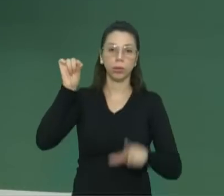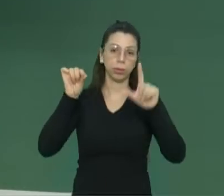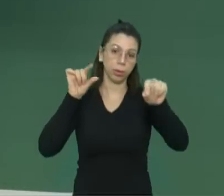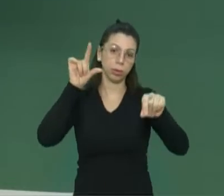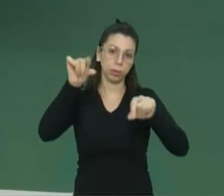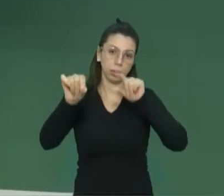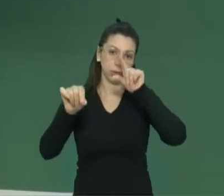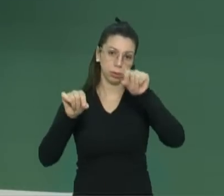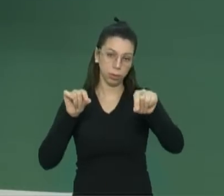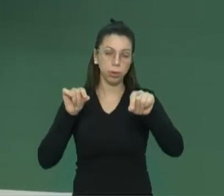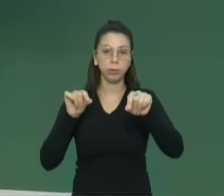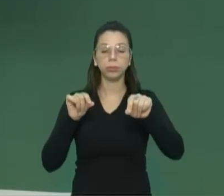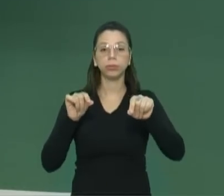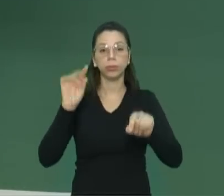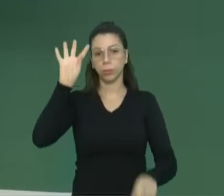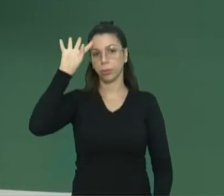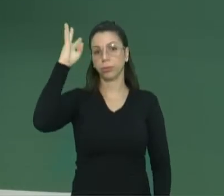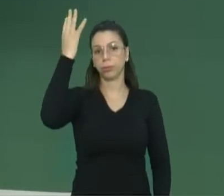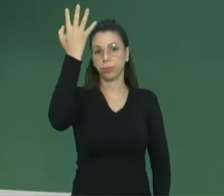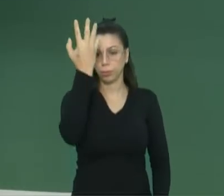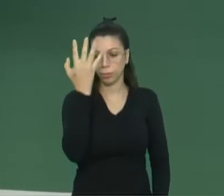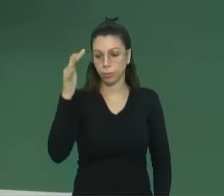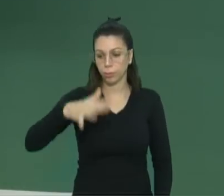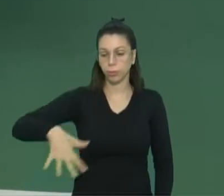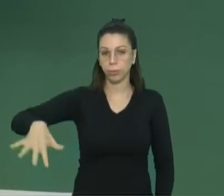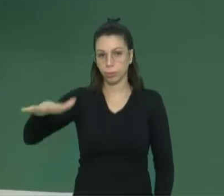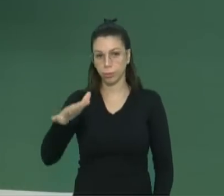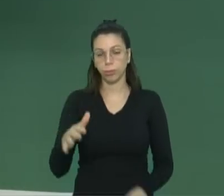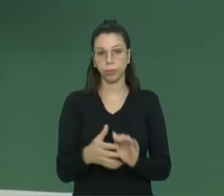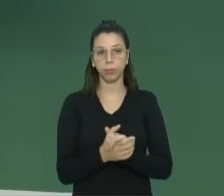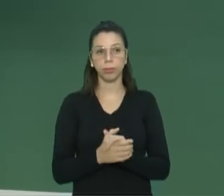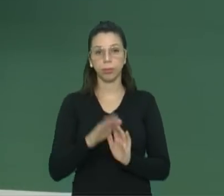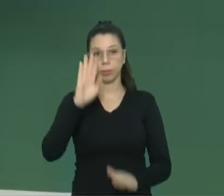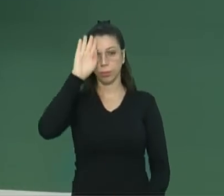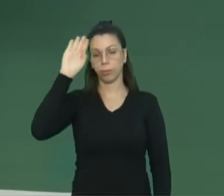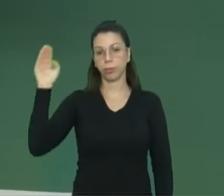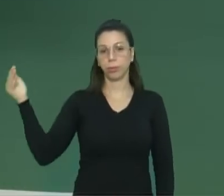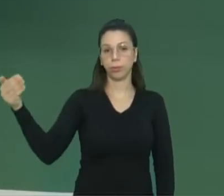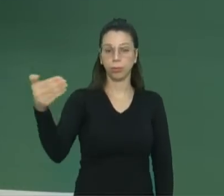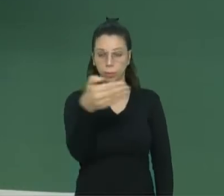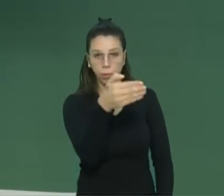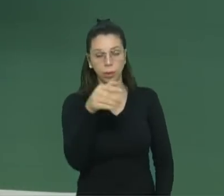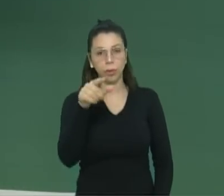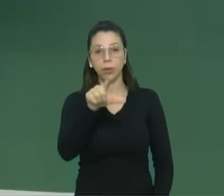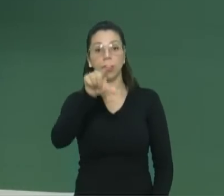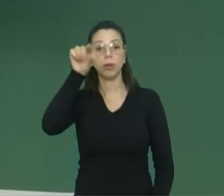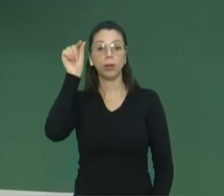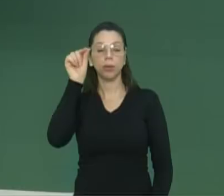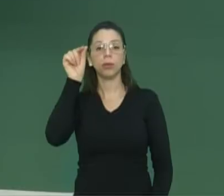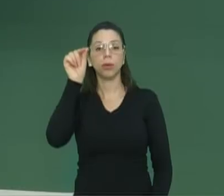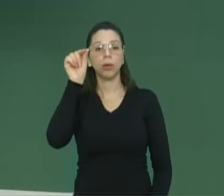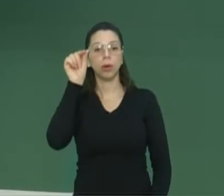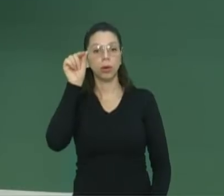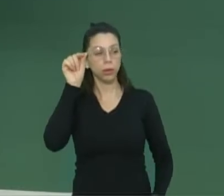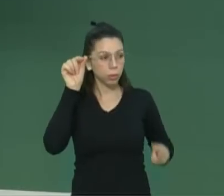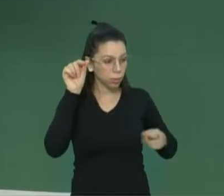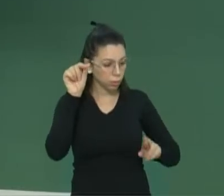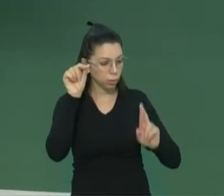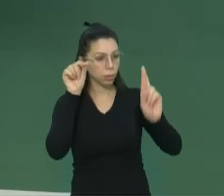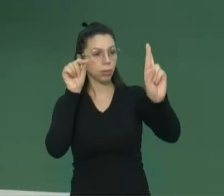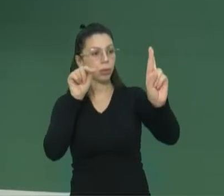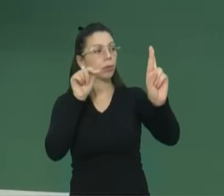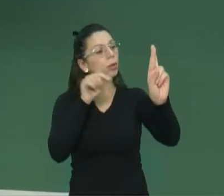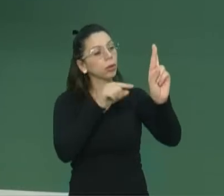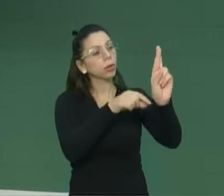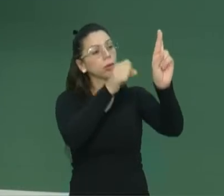né, solucionado ali naquela comunidade, e a indireta, que é quando você escolhe o representante e coloca ele no poder para ele representar